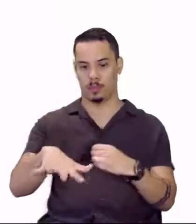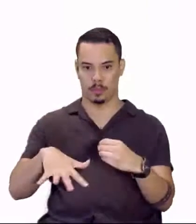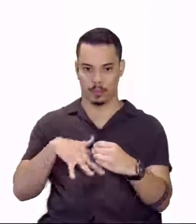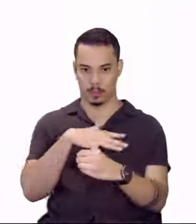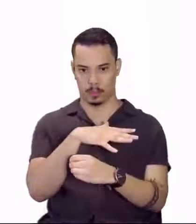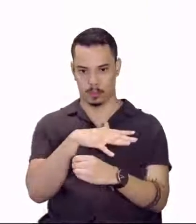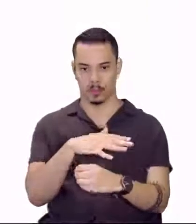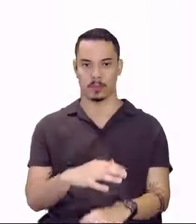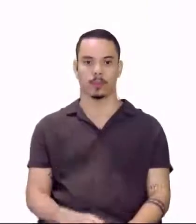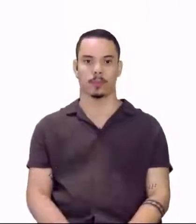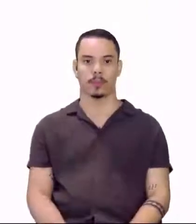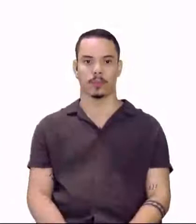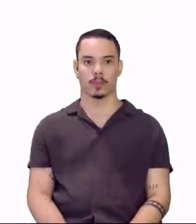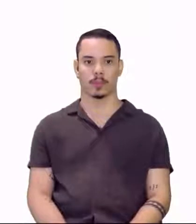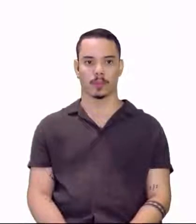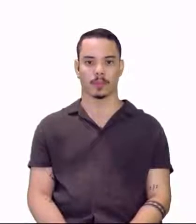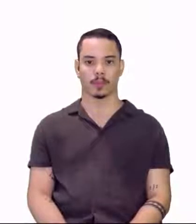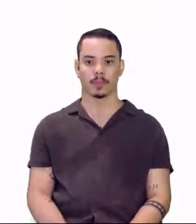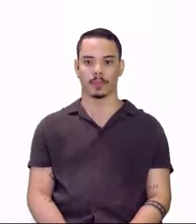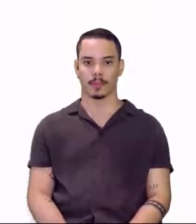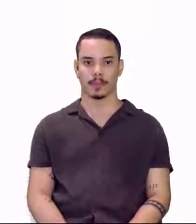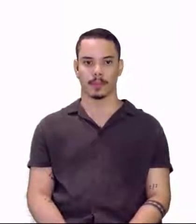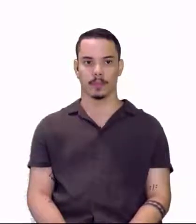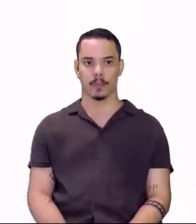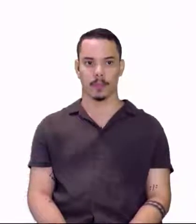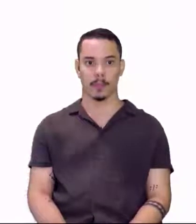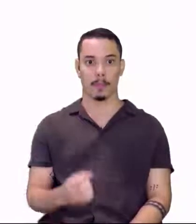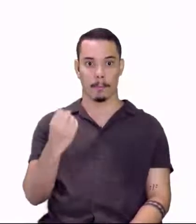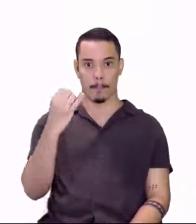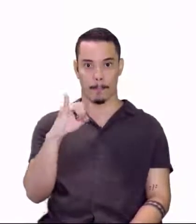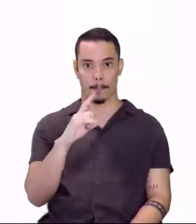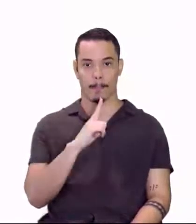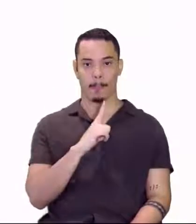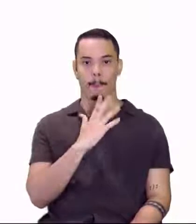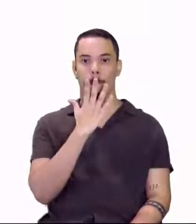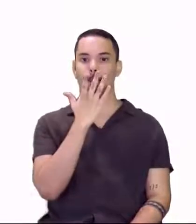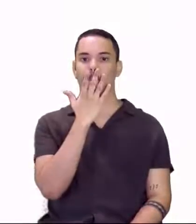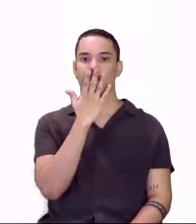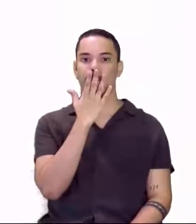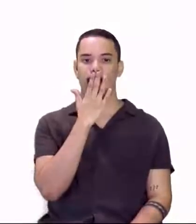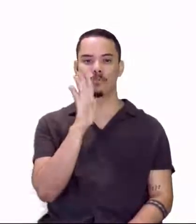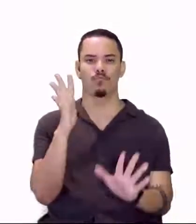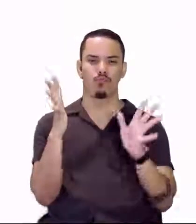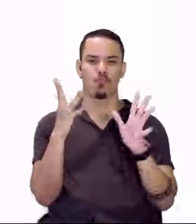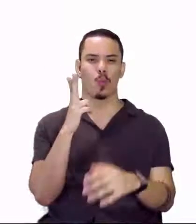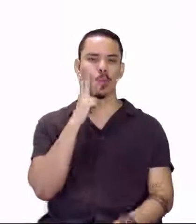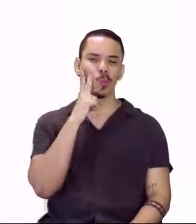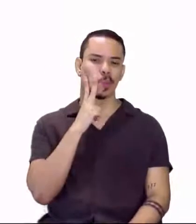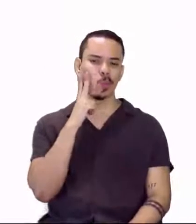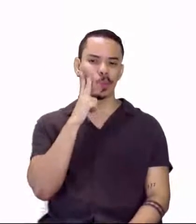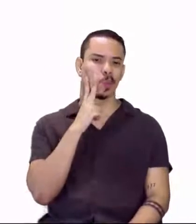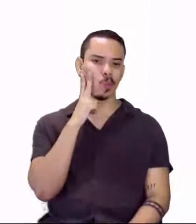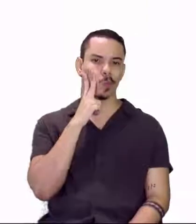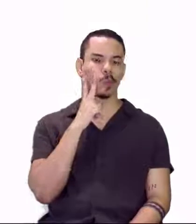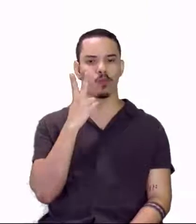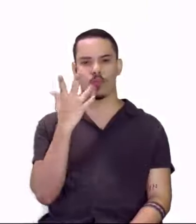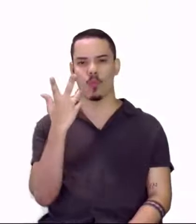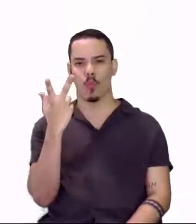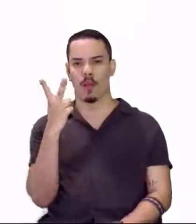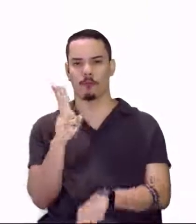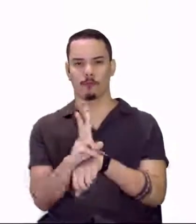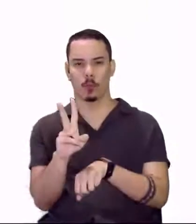Quando você tem aqui essa coloração violeta, você tem os metais